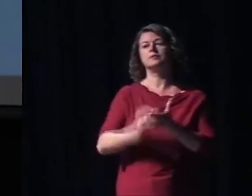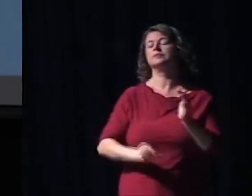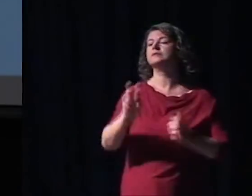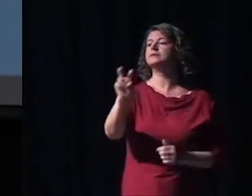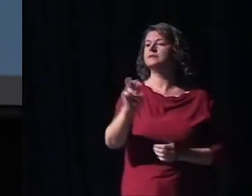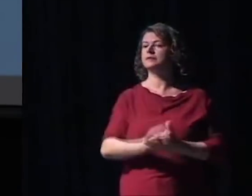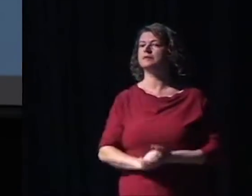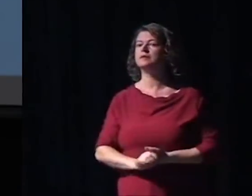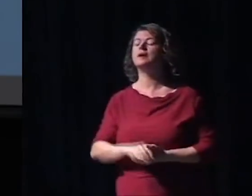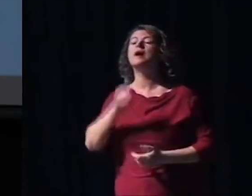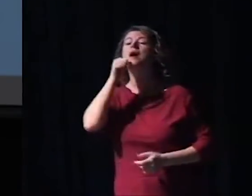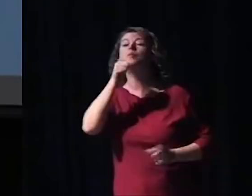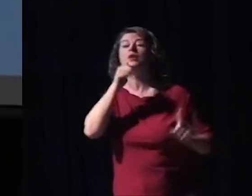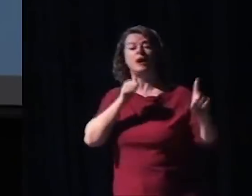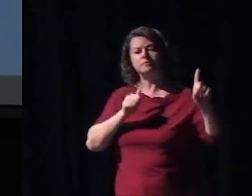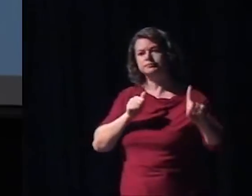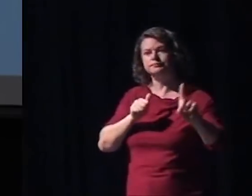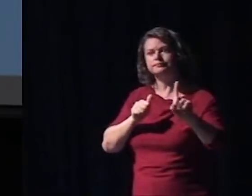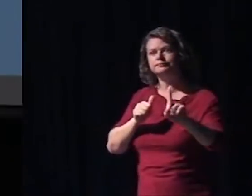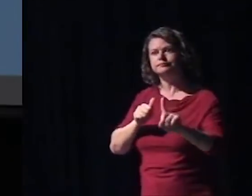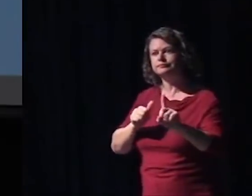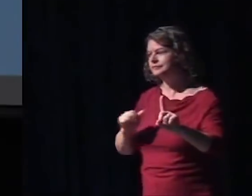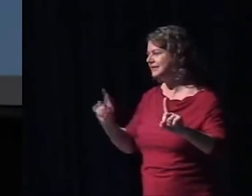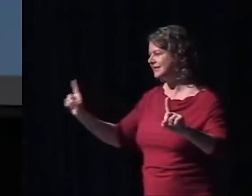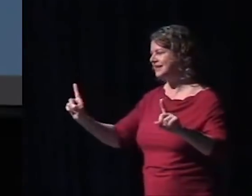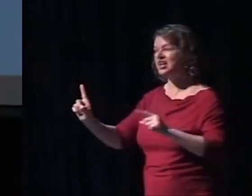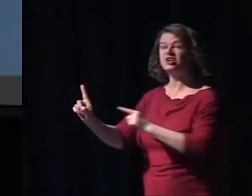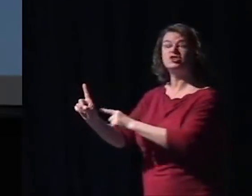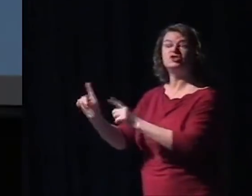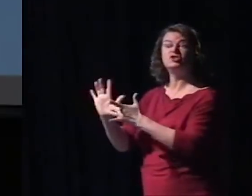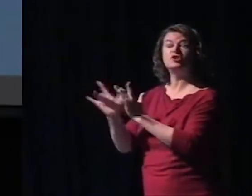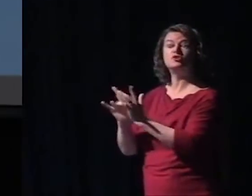assim: para, porque eu senti que de mim saiu o poder.